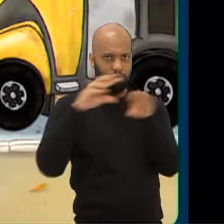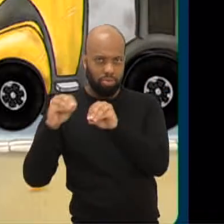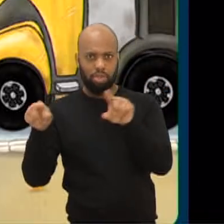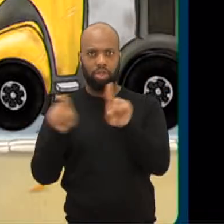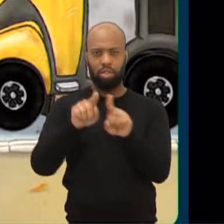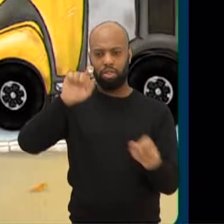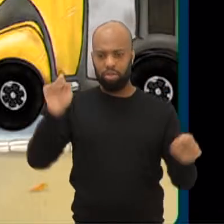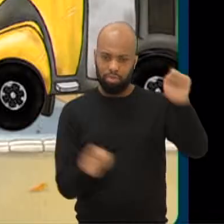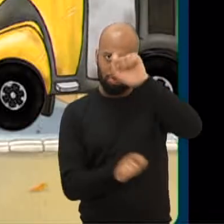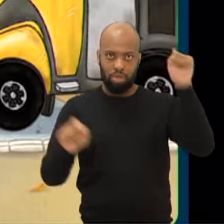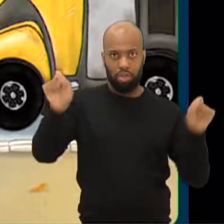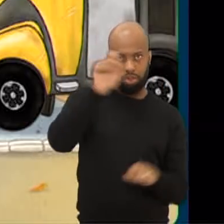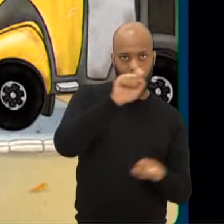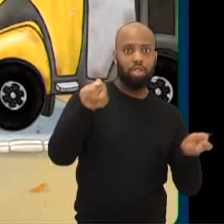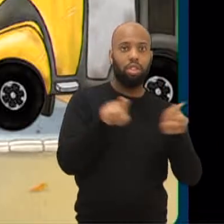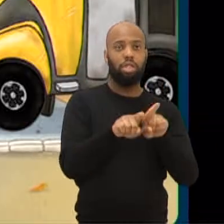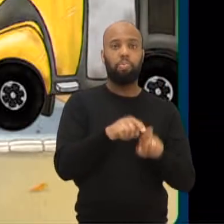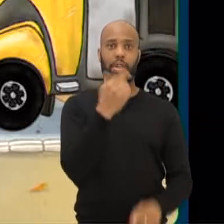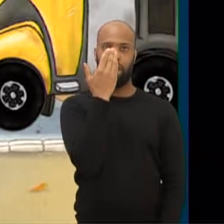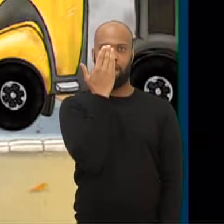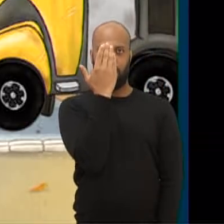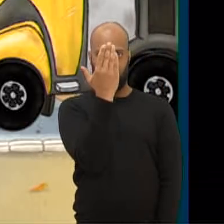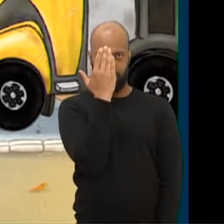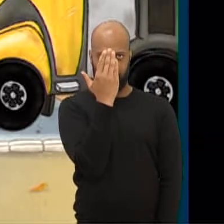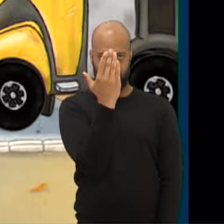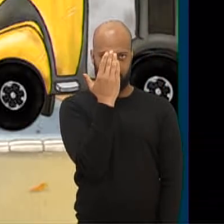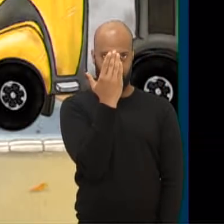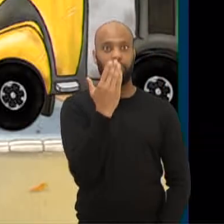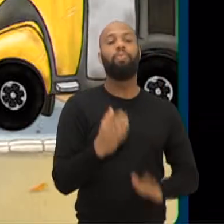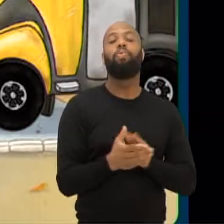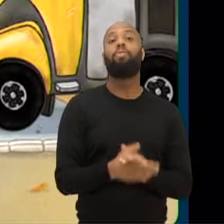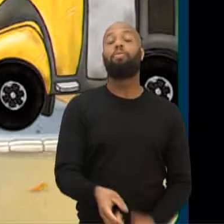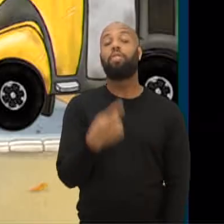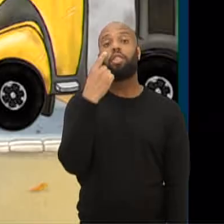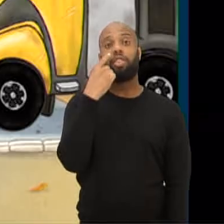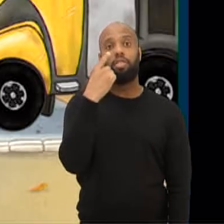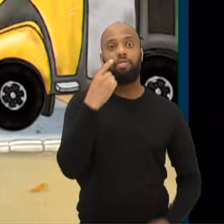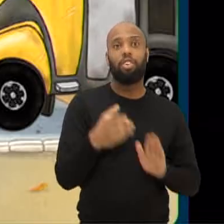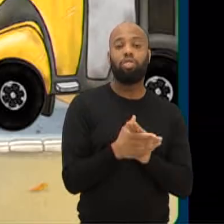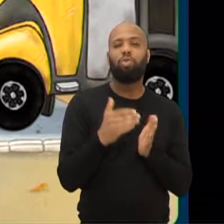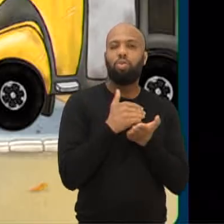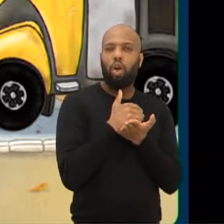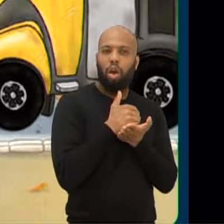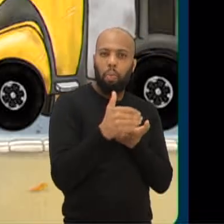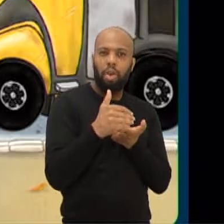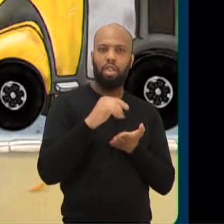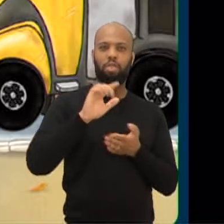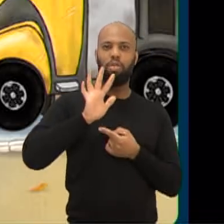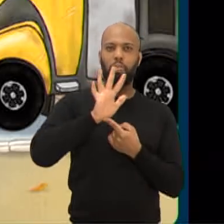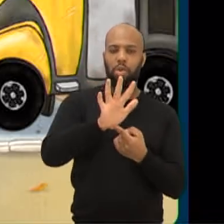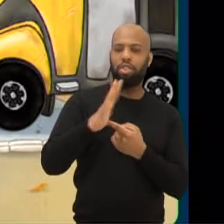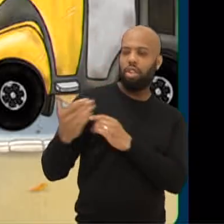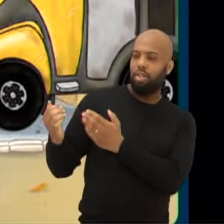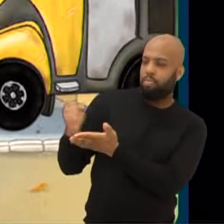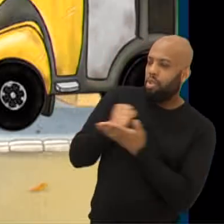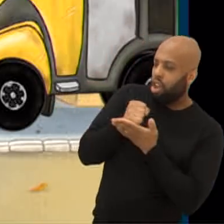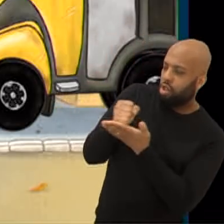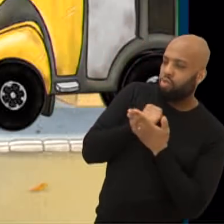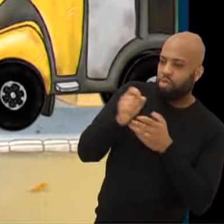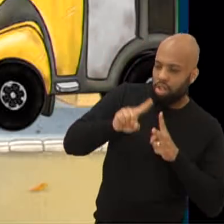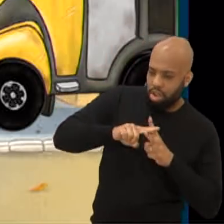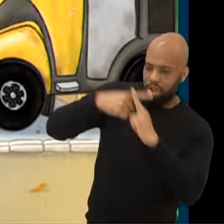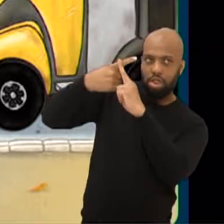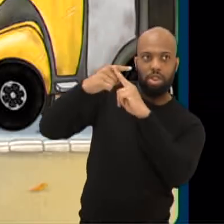rotação e o reflexão. Veja só, no começo ele aparece: ajude-me a corrigir a